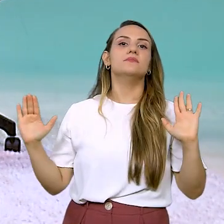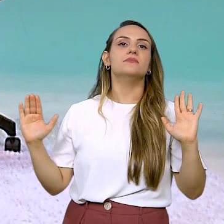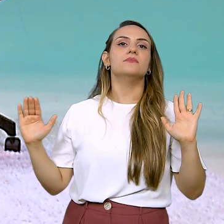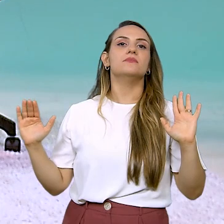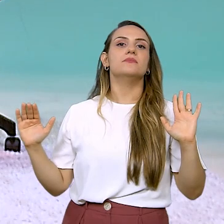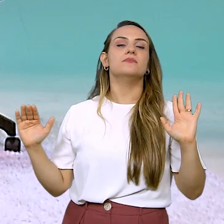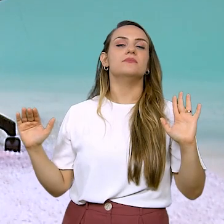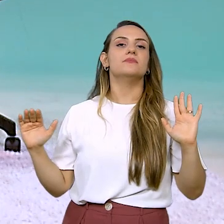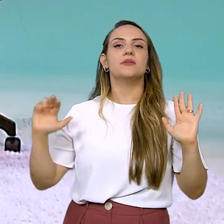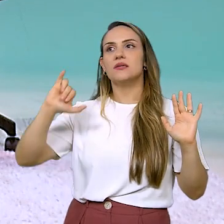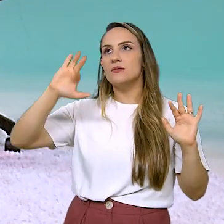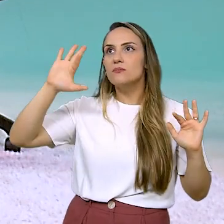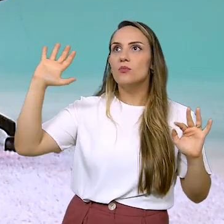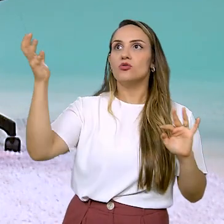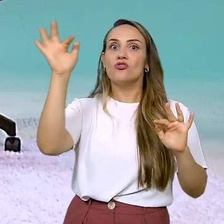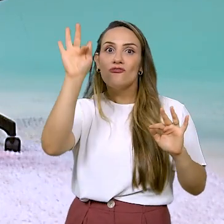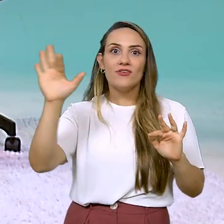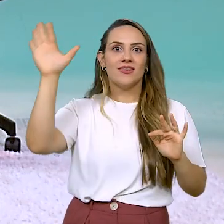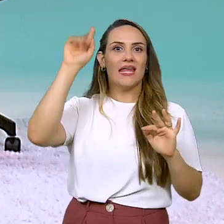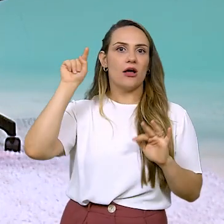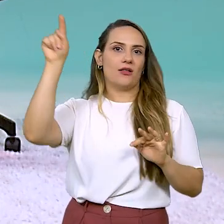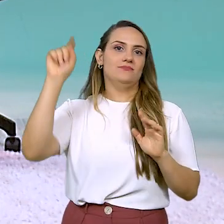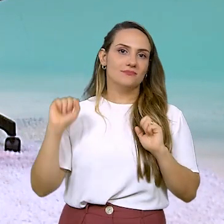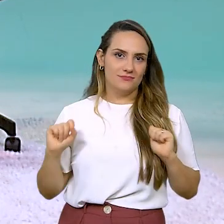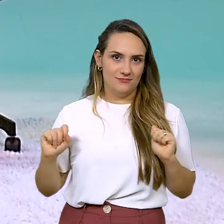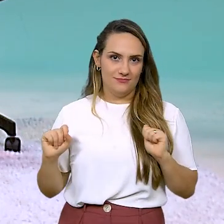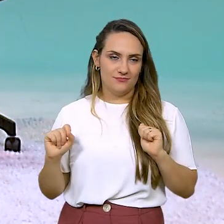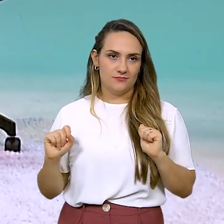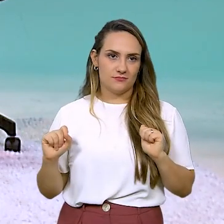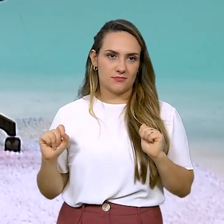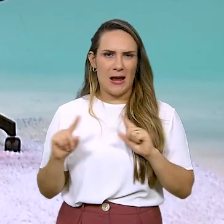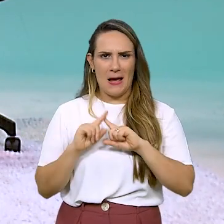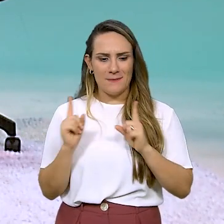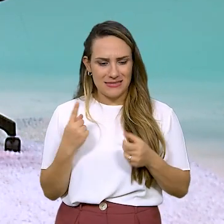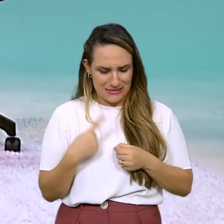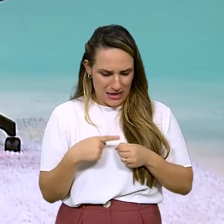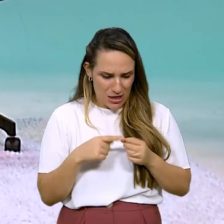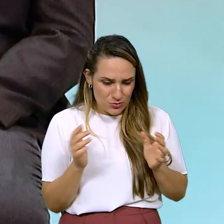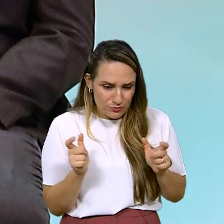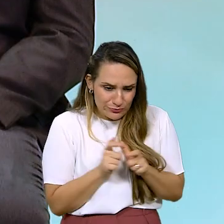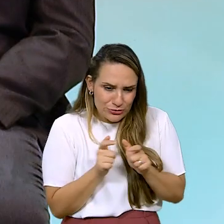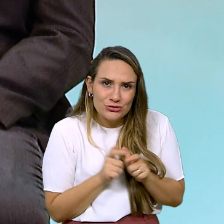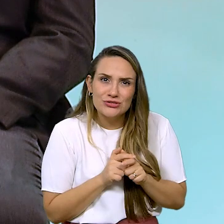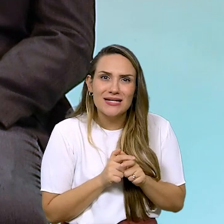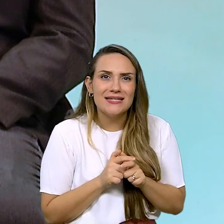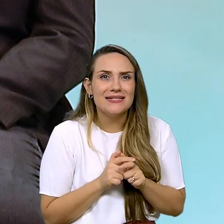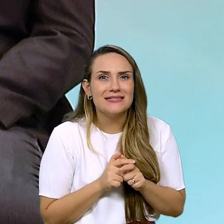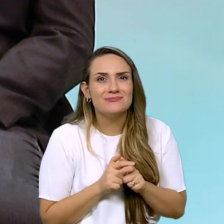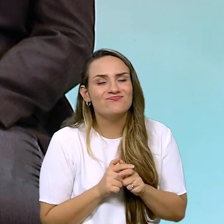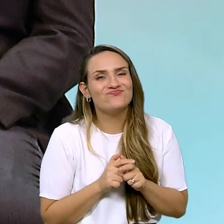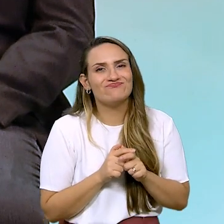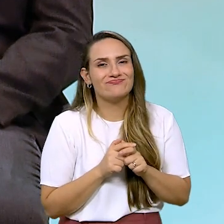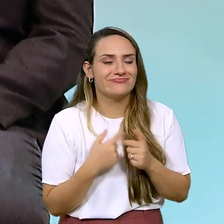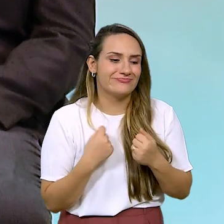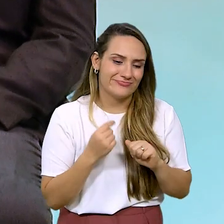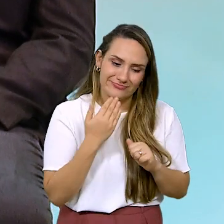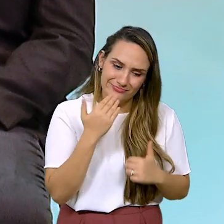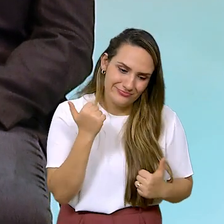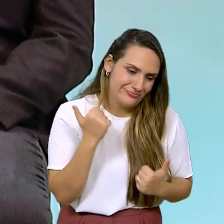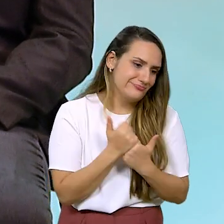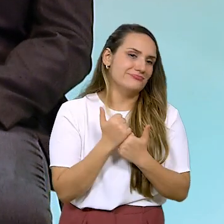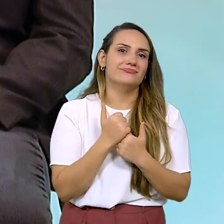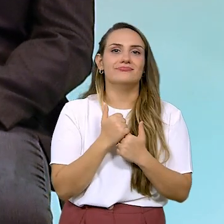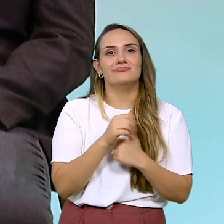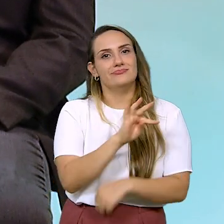Receita Federal. Porém, a gente sabe que nem sempre municípios muito pequenos, eles contam com todo um apoio técnico,